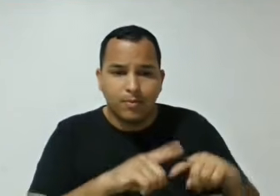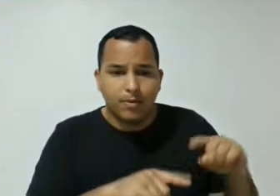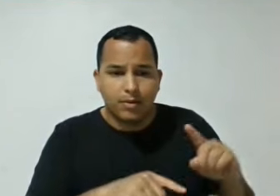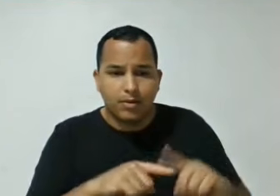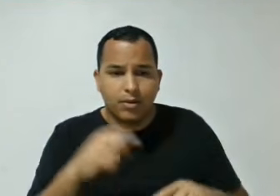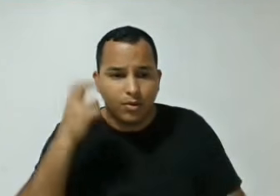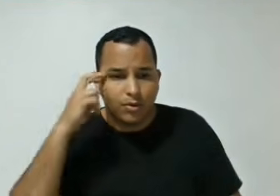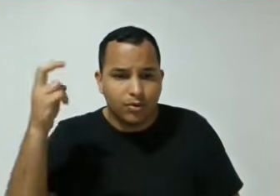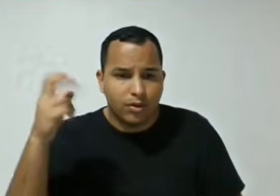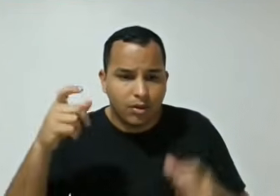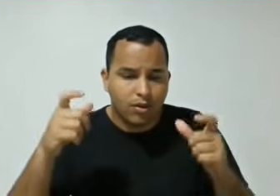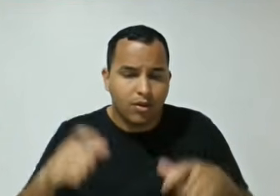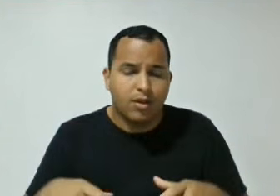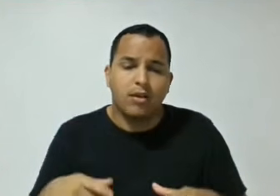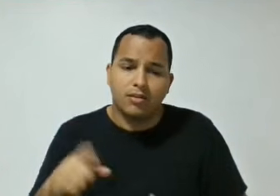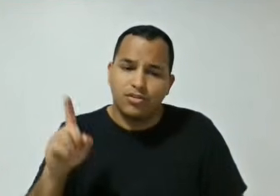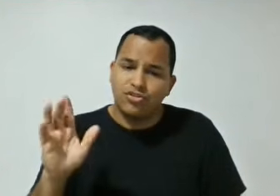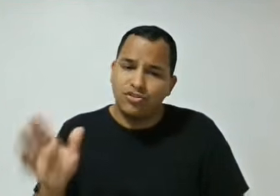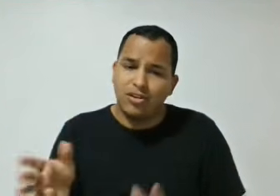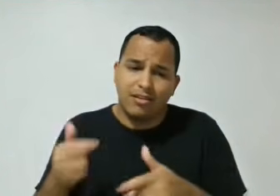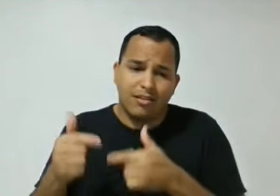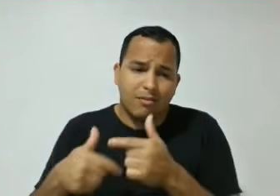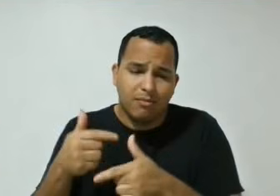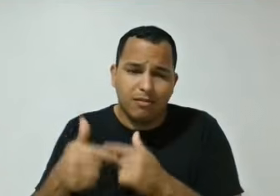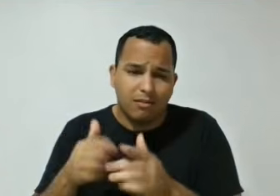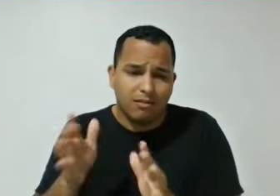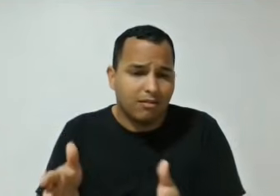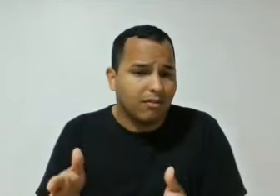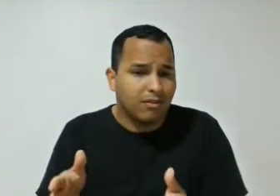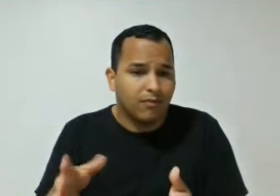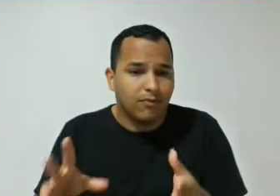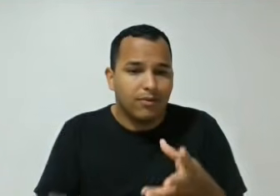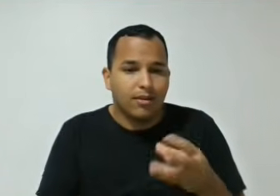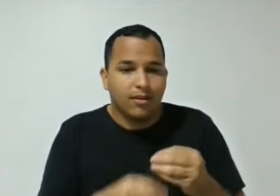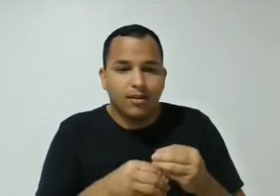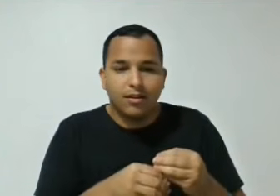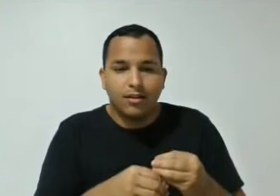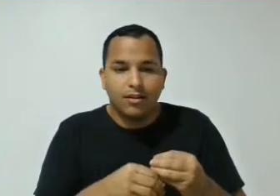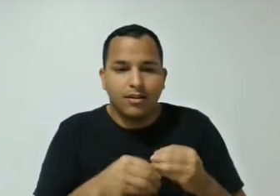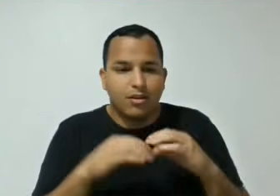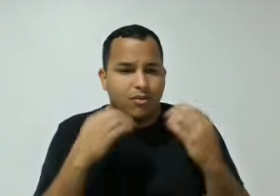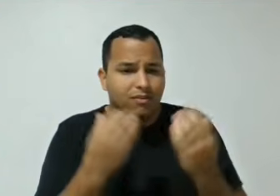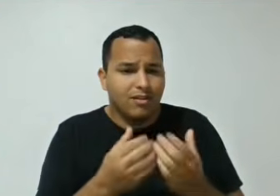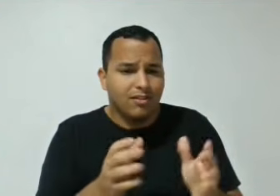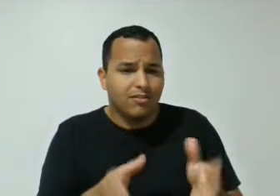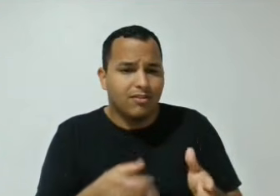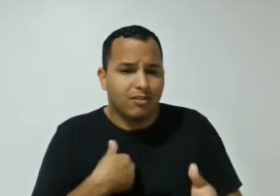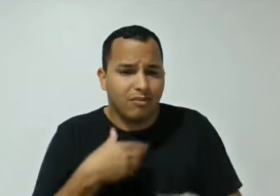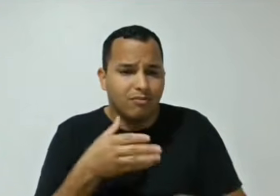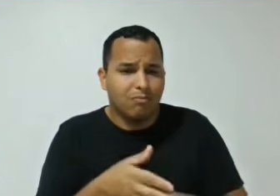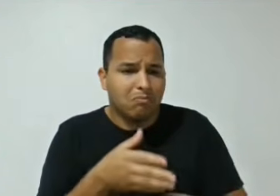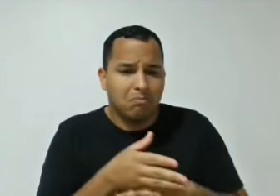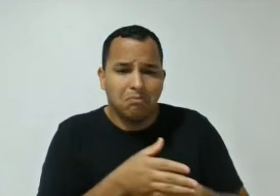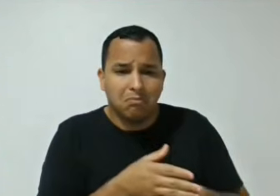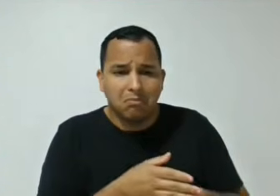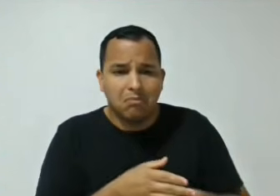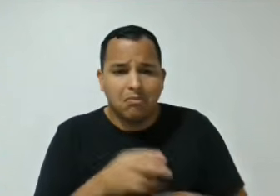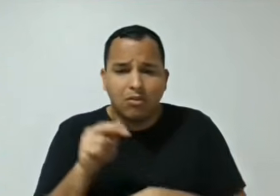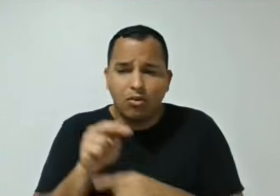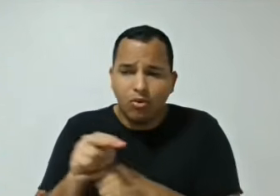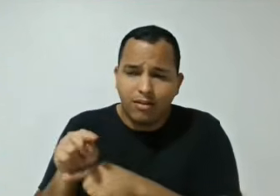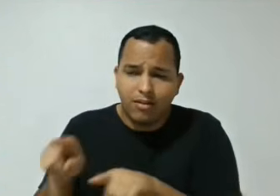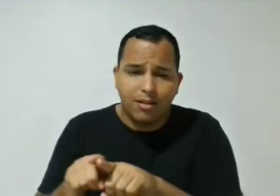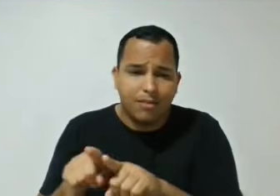interface que ela já faz, né? É inegável, já em várias conferências foi discutido isso. Não se faz uma auditoria para ver o impacto que é o centro